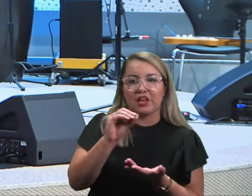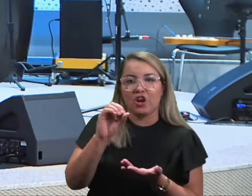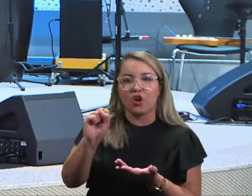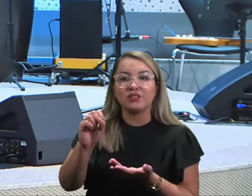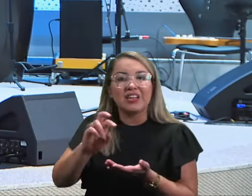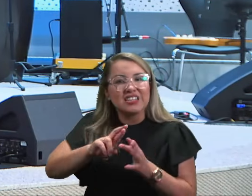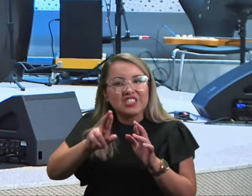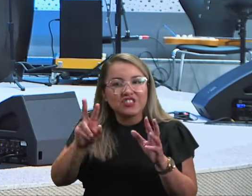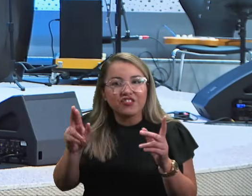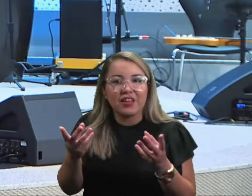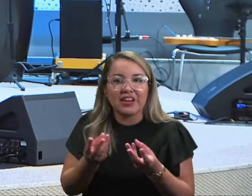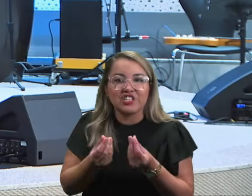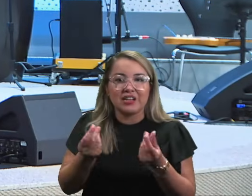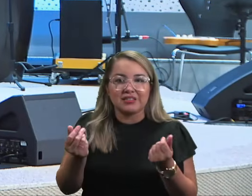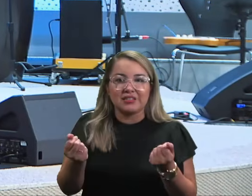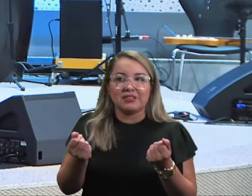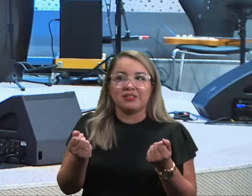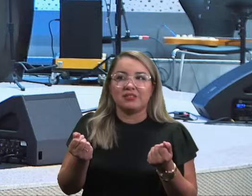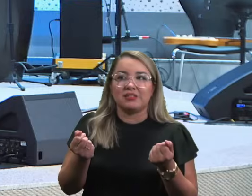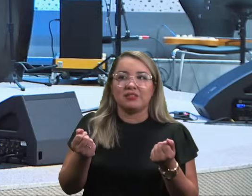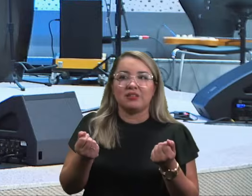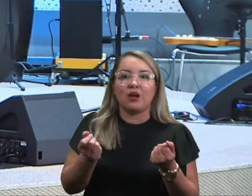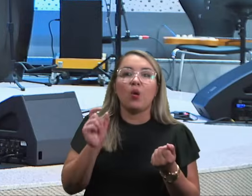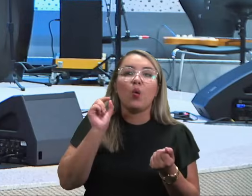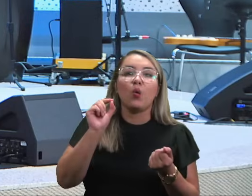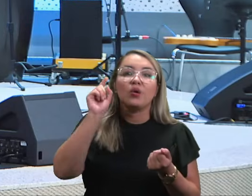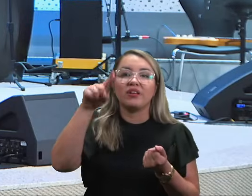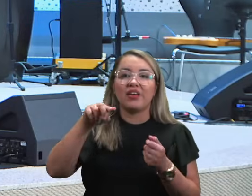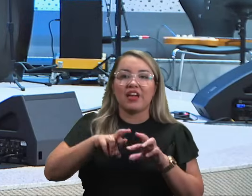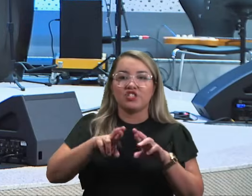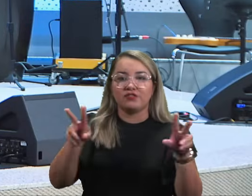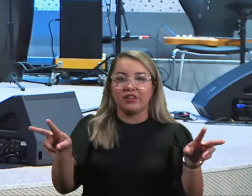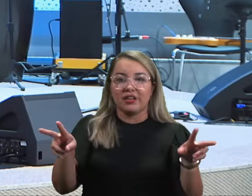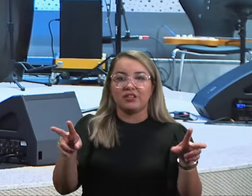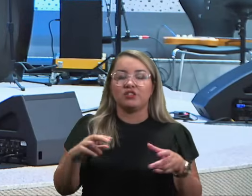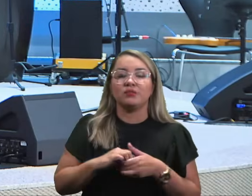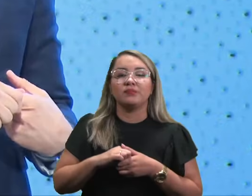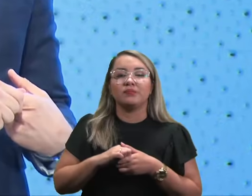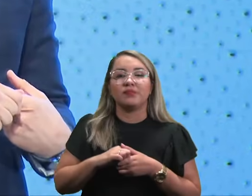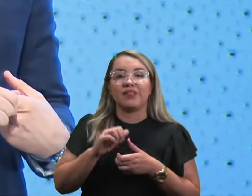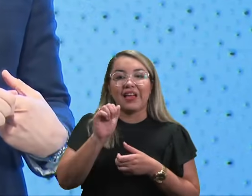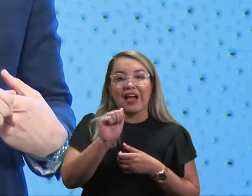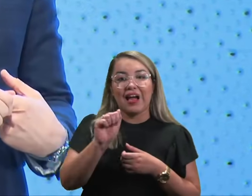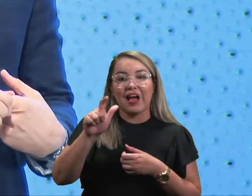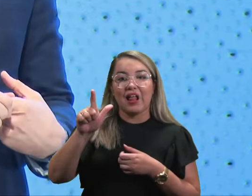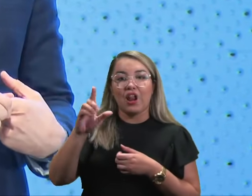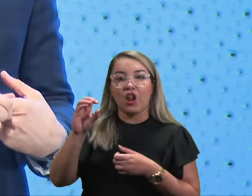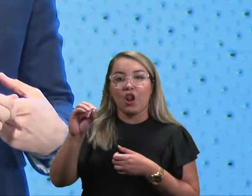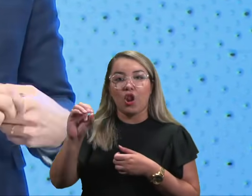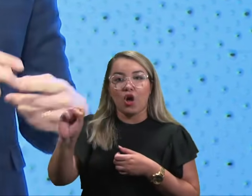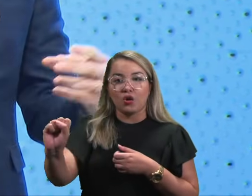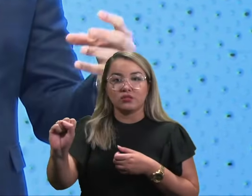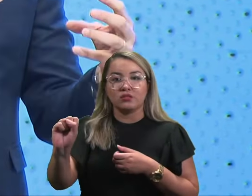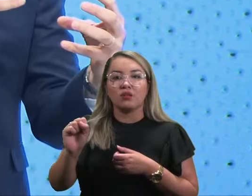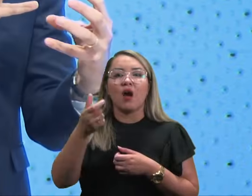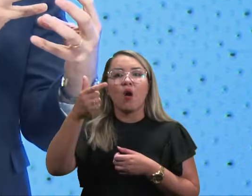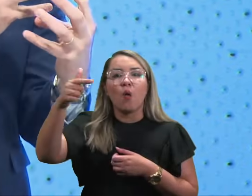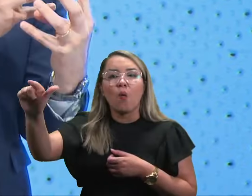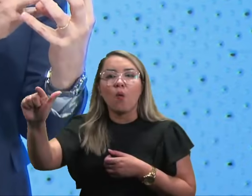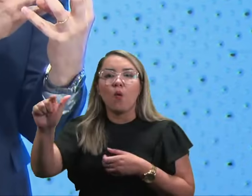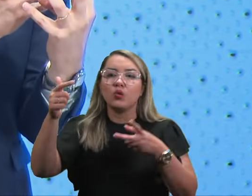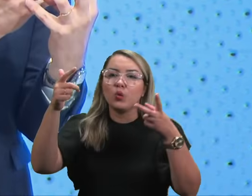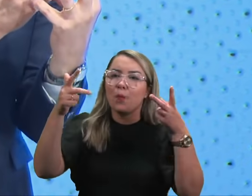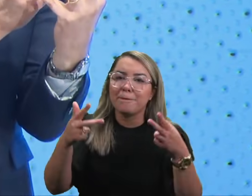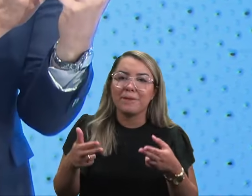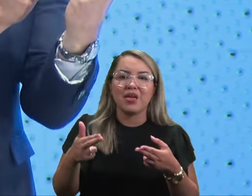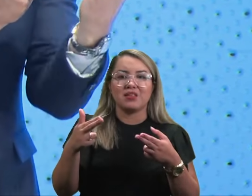essência. Daí vem heterogêneo, aquilo que é diferente. Agora, alós é um outro da